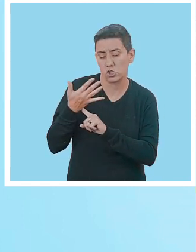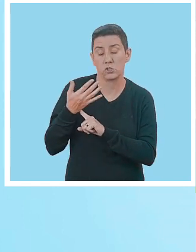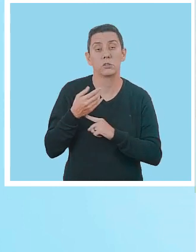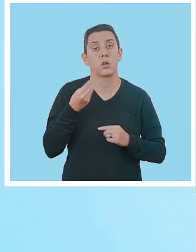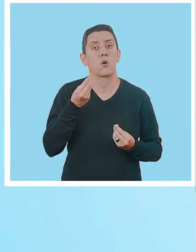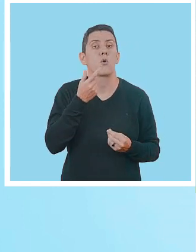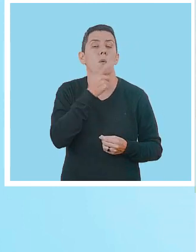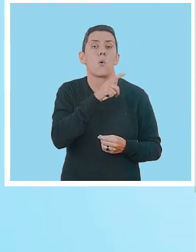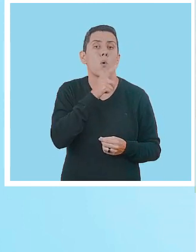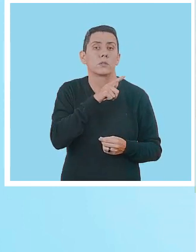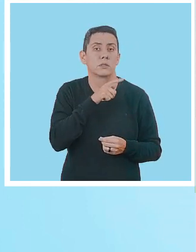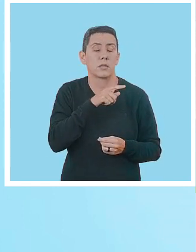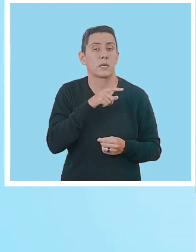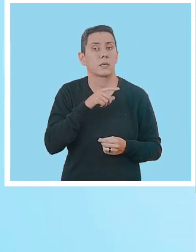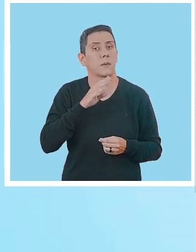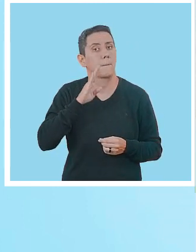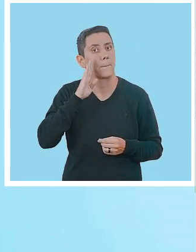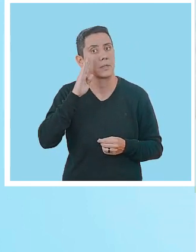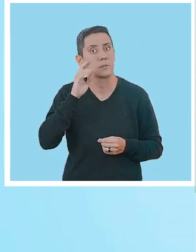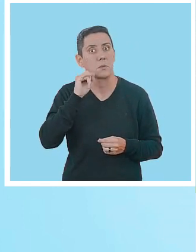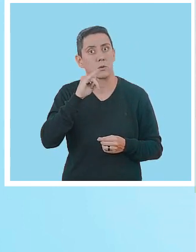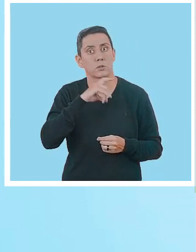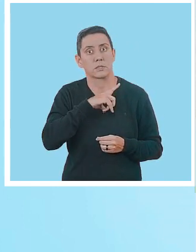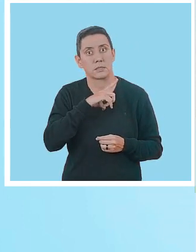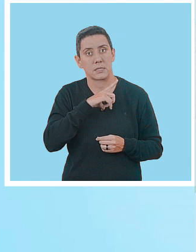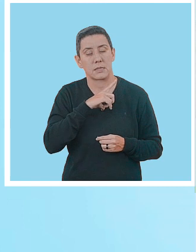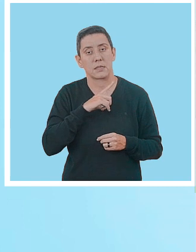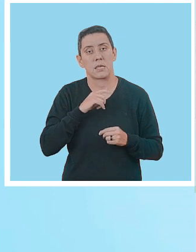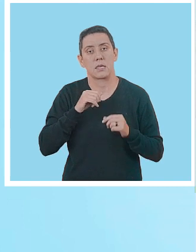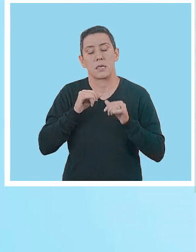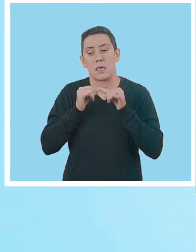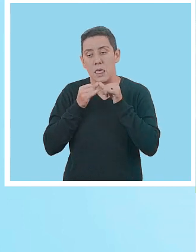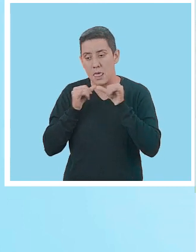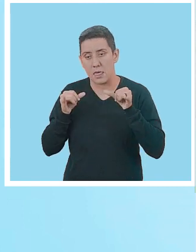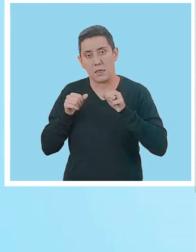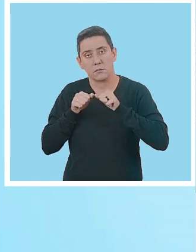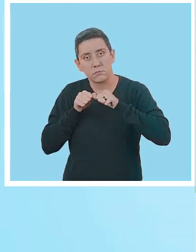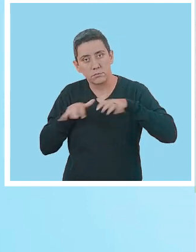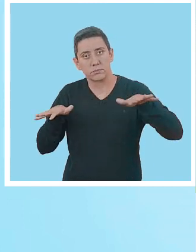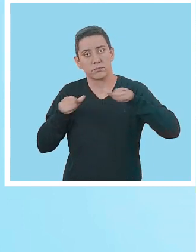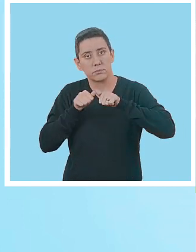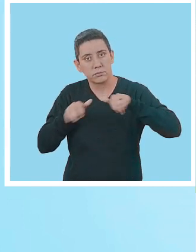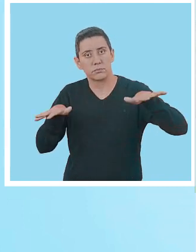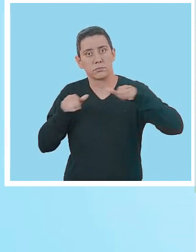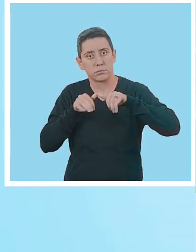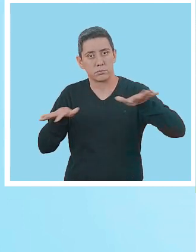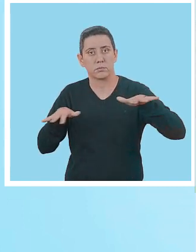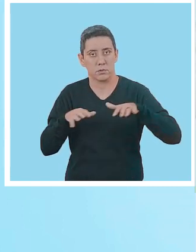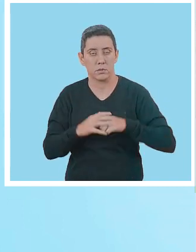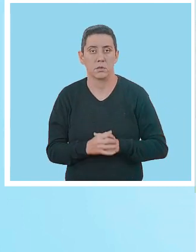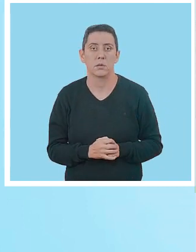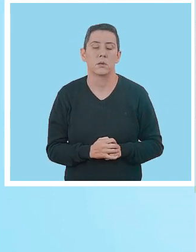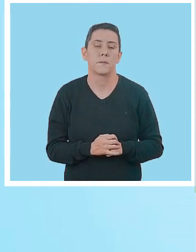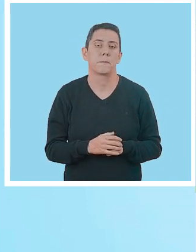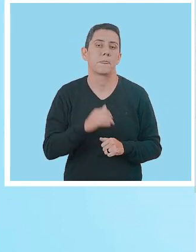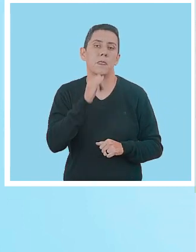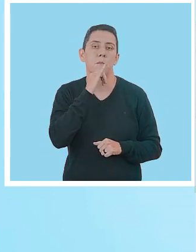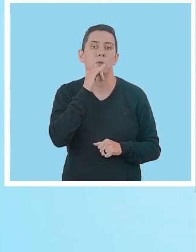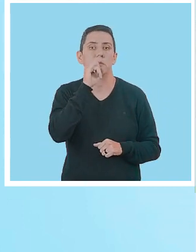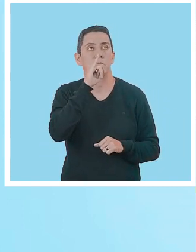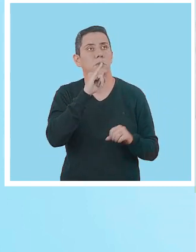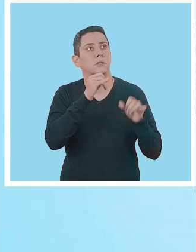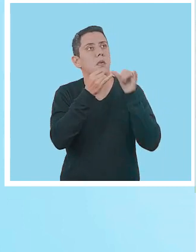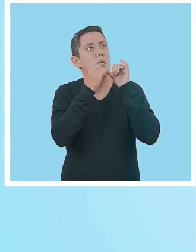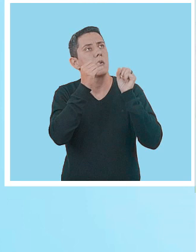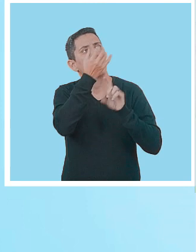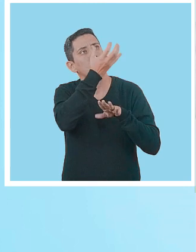só é gerada Enquanto Tiver rede energia na rede disponível tá então em caso de falta